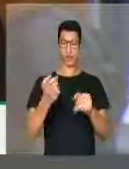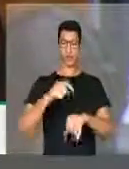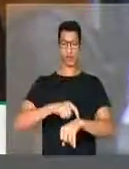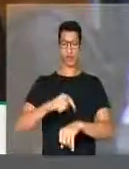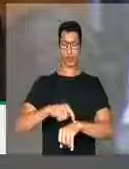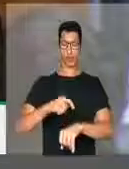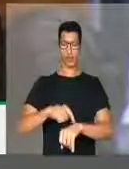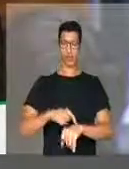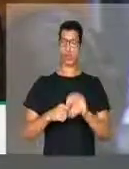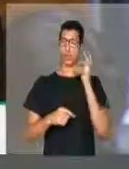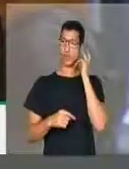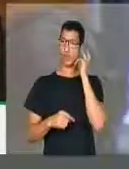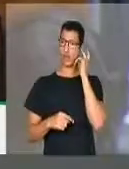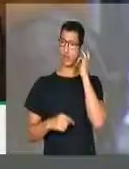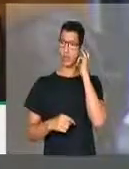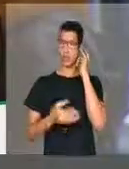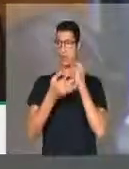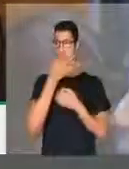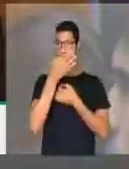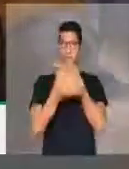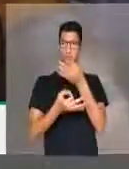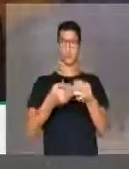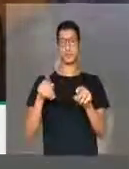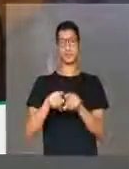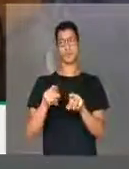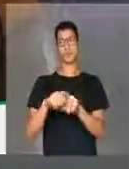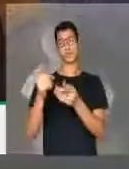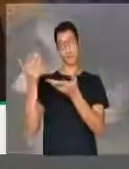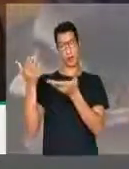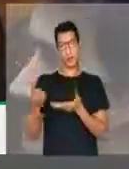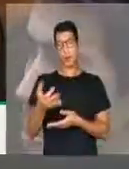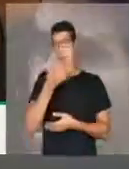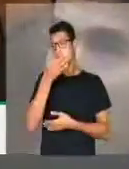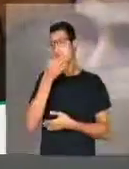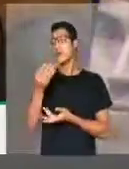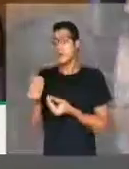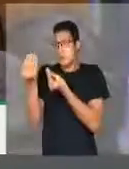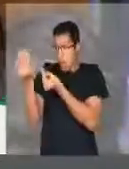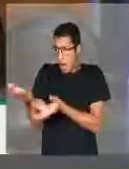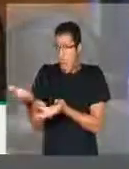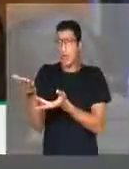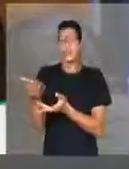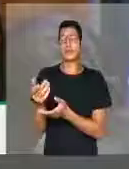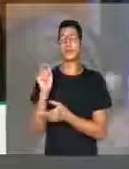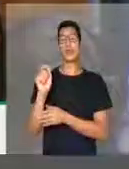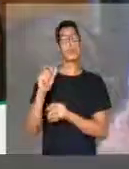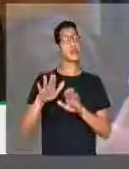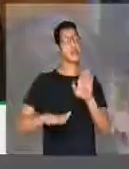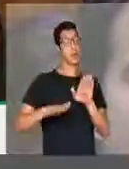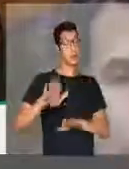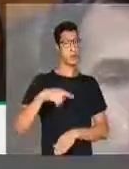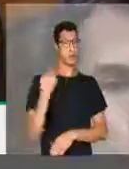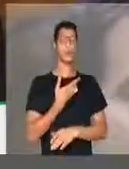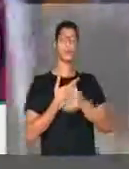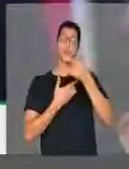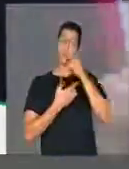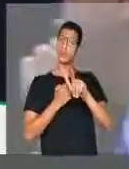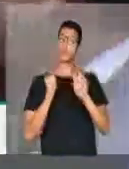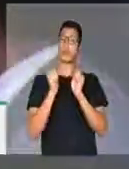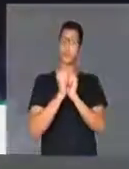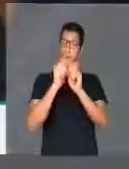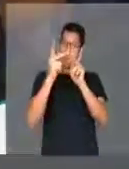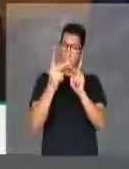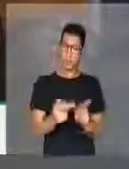neste momento. E sugere, inclusive, a Vossa Excelência, presidente, que talvez possamos, com